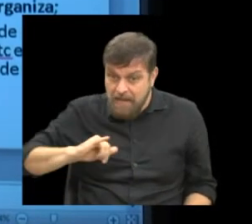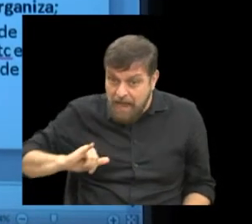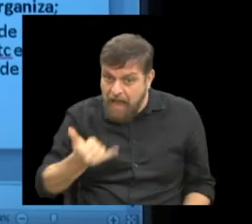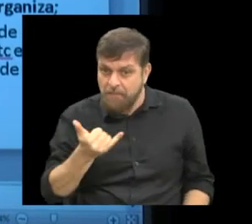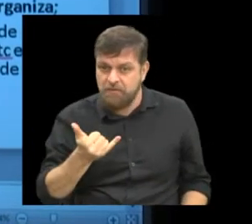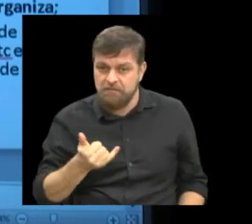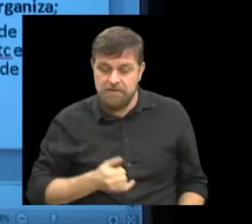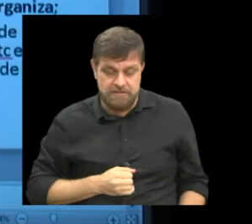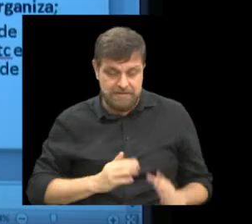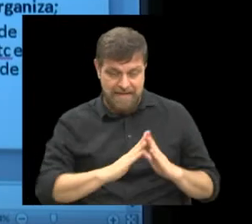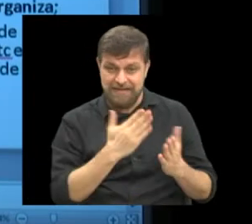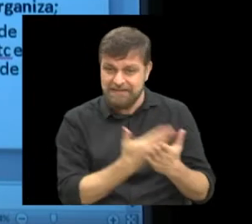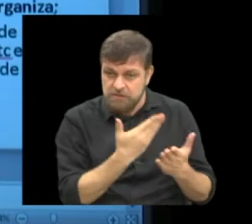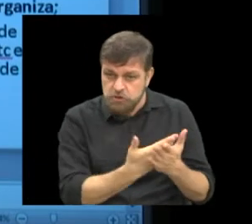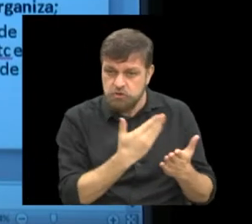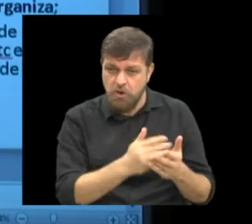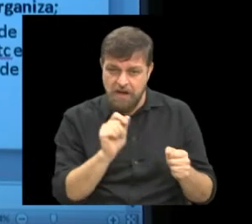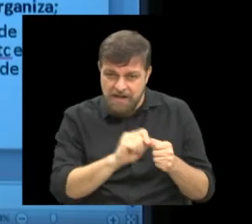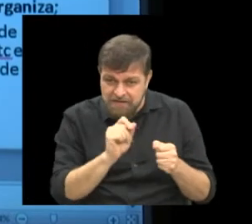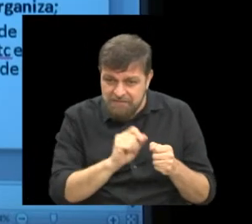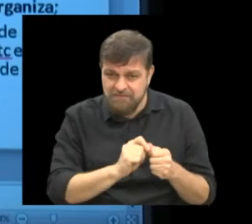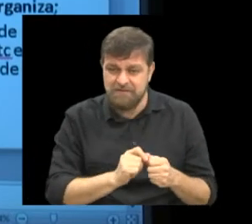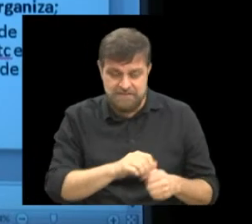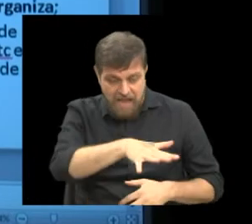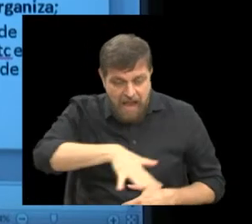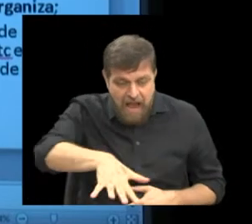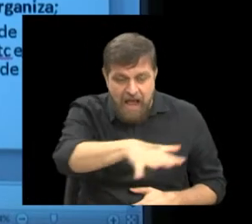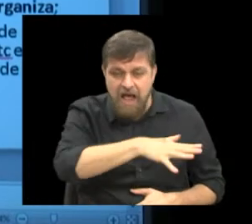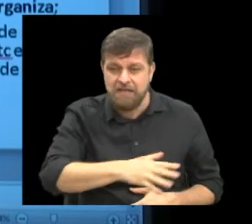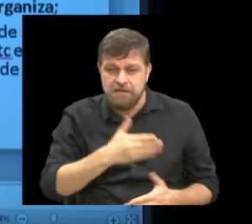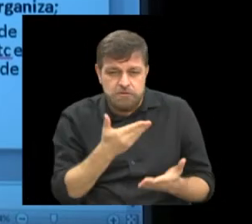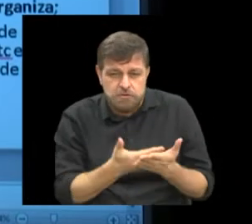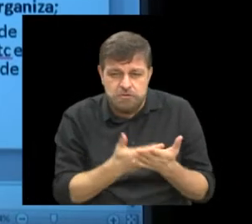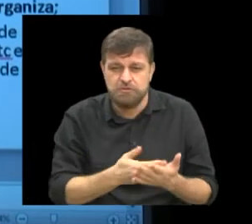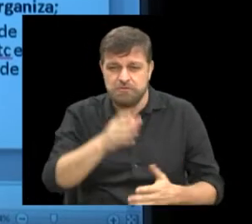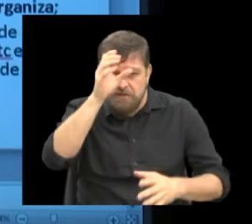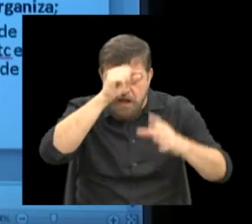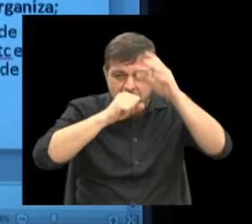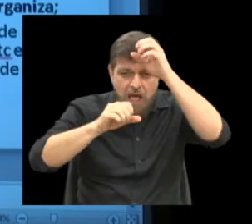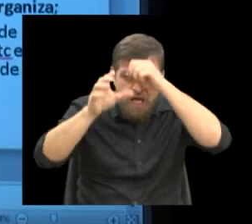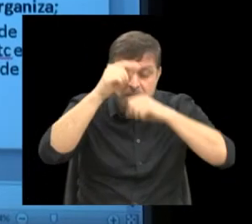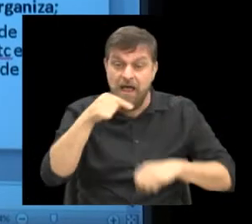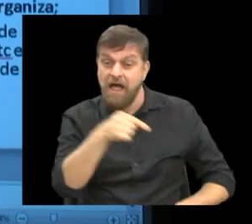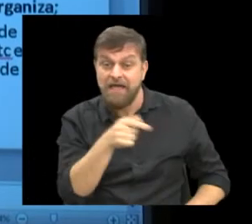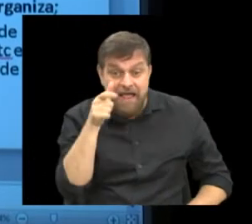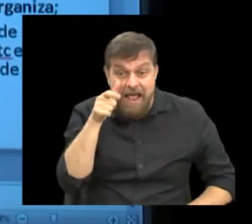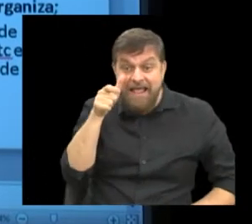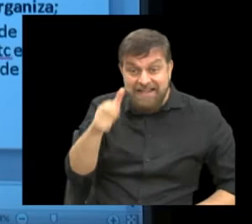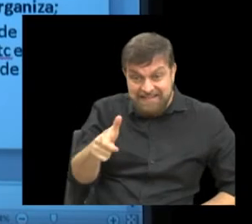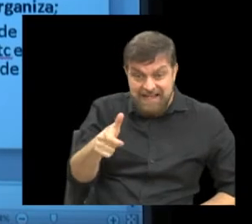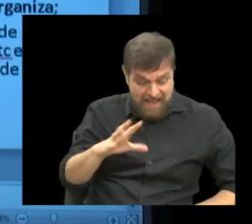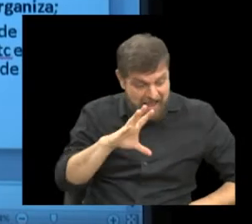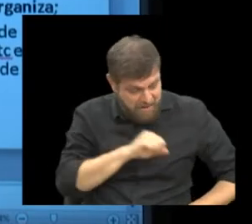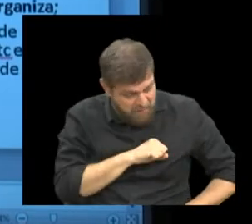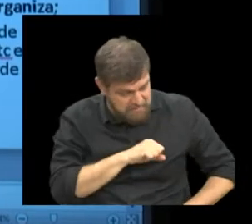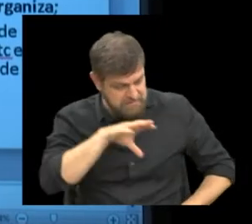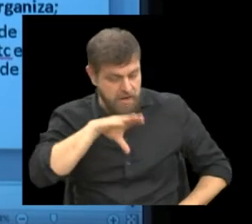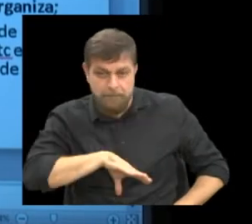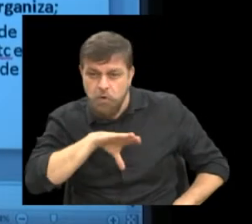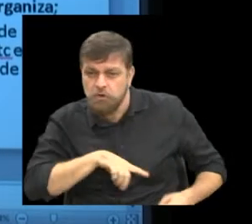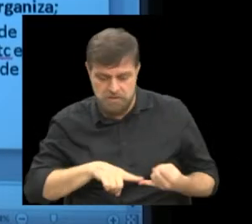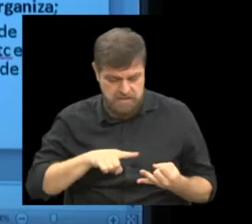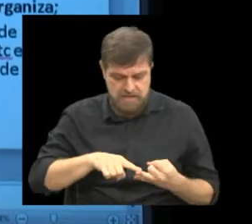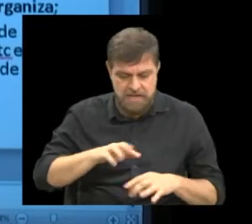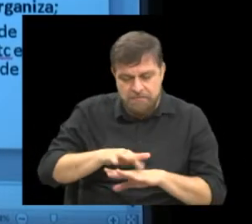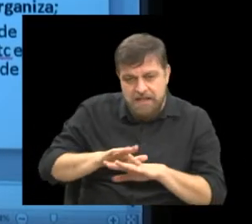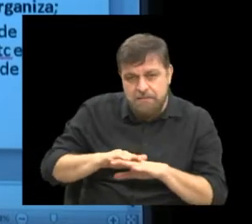dia a dia na escola. Trazer para as áreas de conhecimento, né, essa área de interesse dele. A língua portuguesa, a matemática,